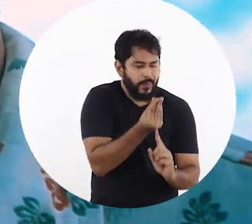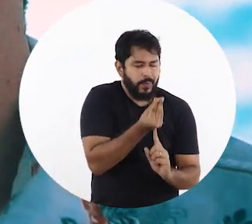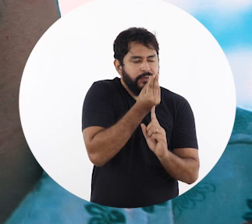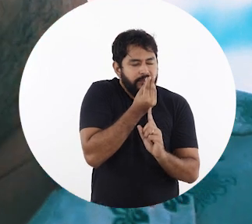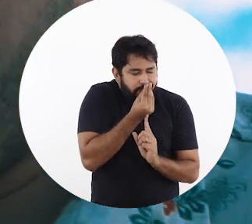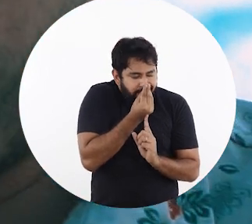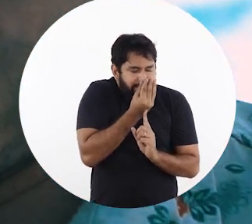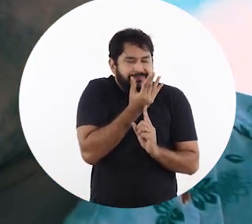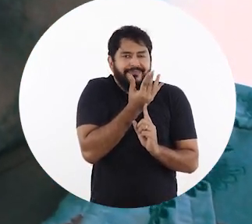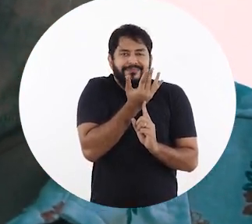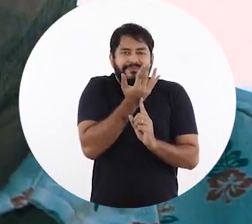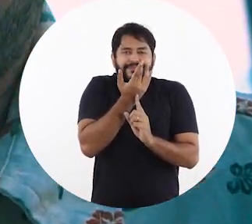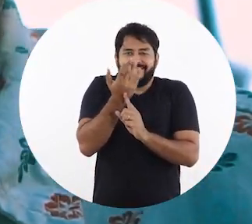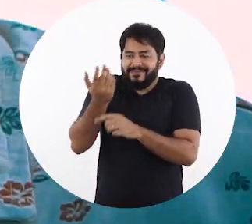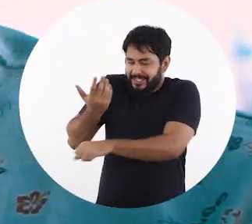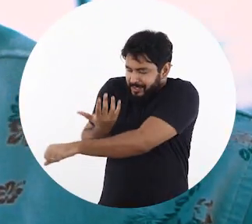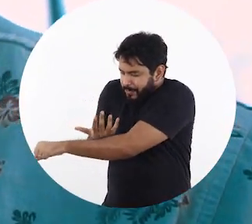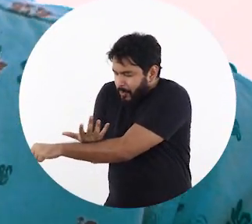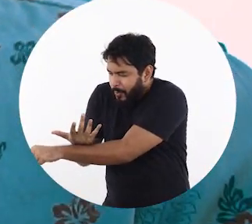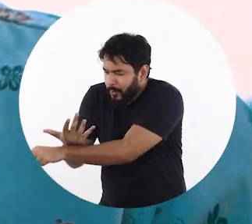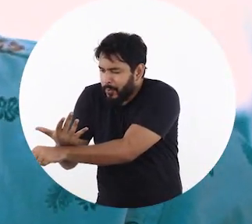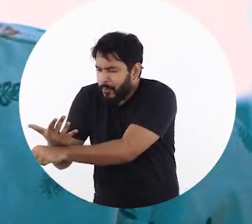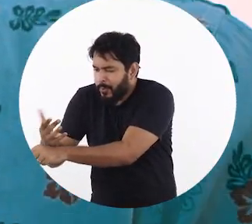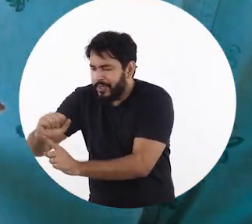Craveiro, dá-me um botão.